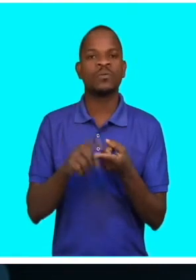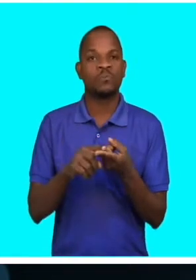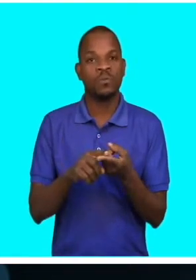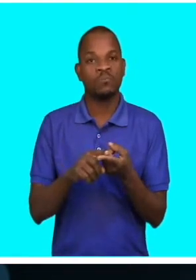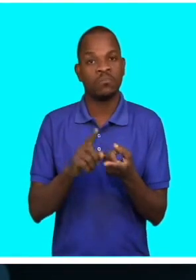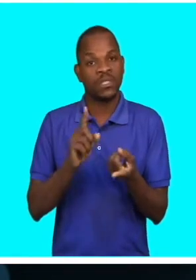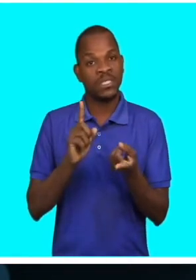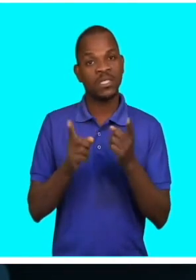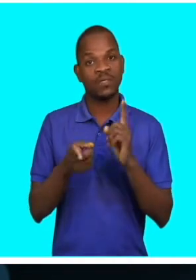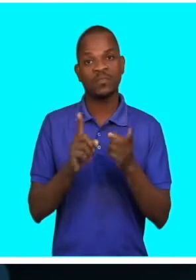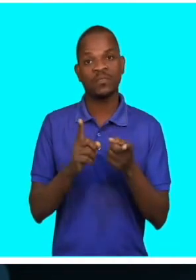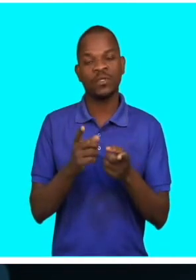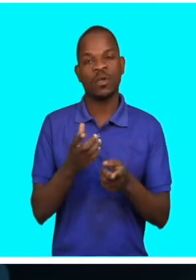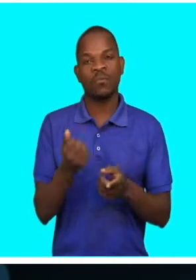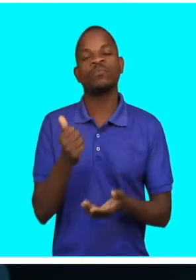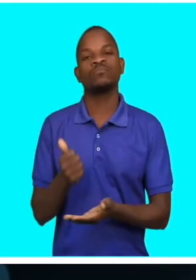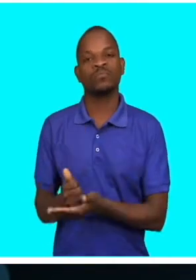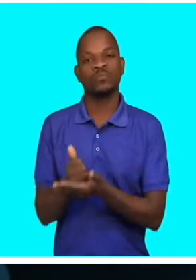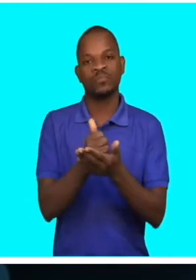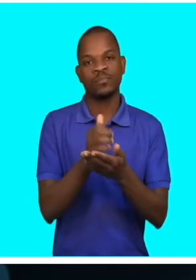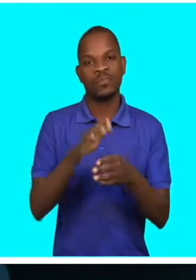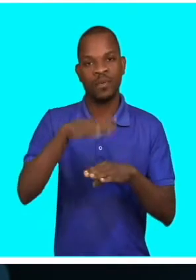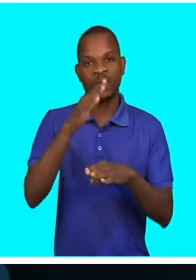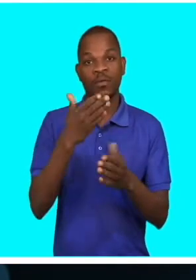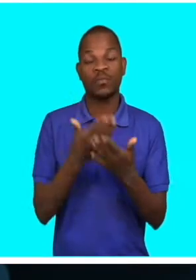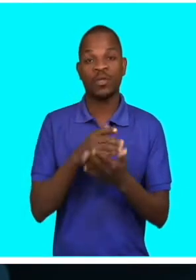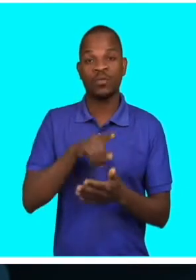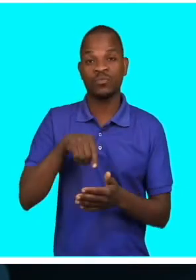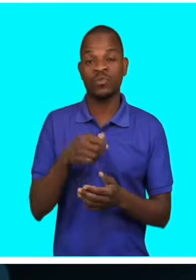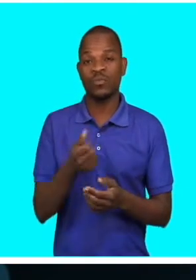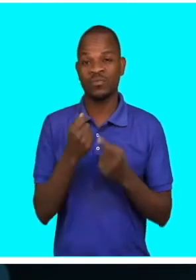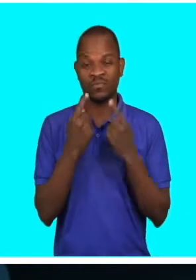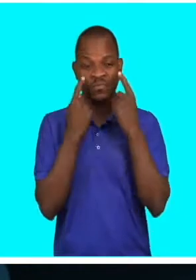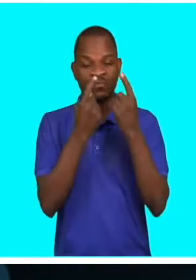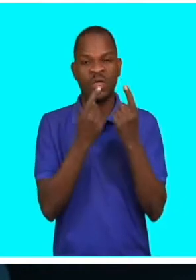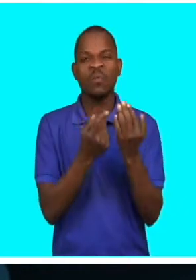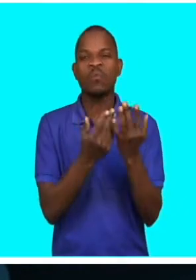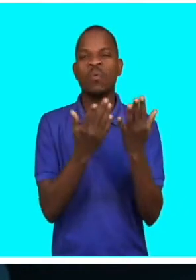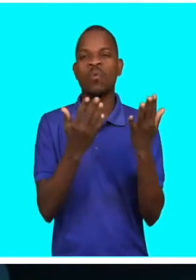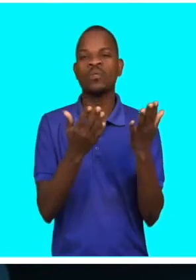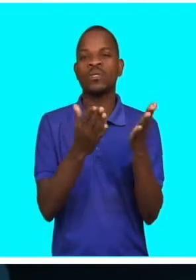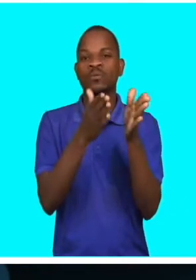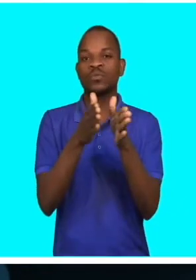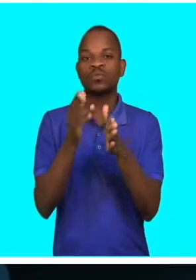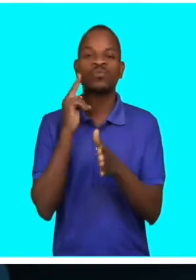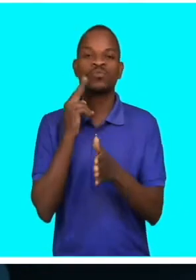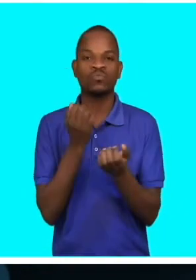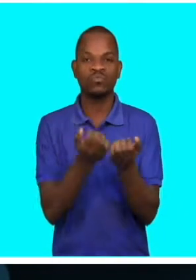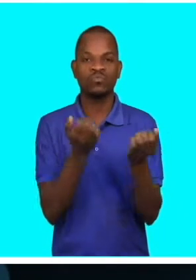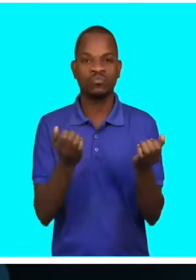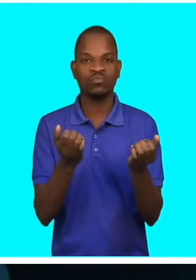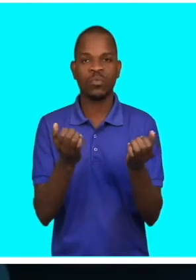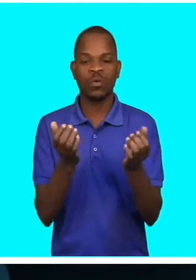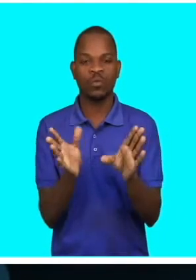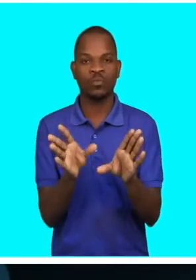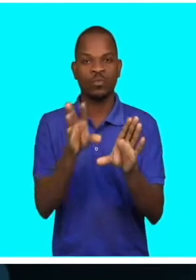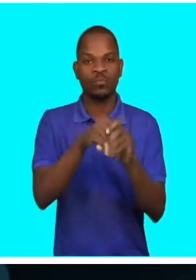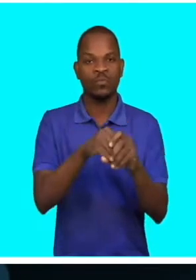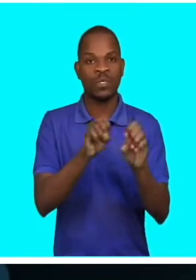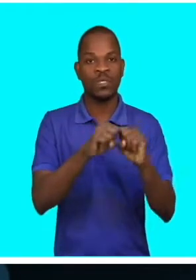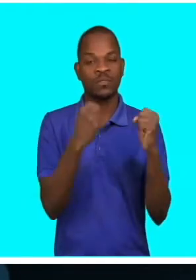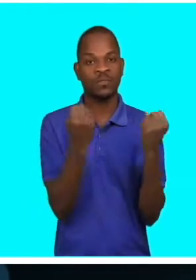sabe, isso lhes ajuda muito, porque se nós formos a ver, a maior parte dessas crianças que estão ainda no núcleo,